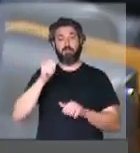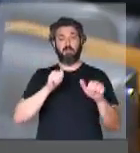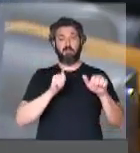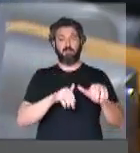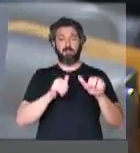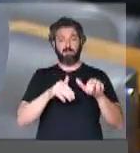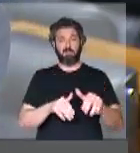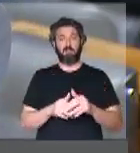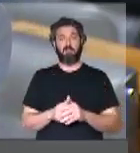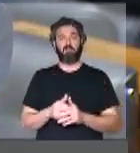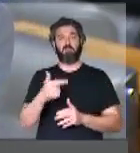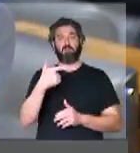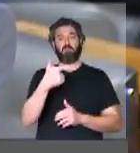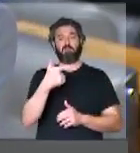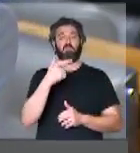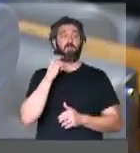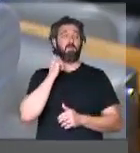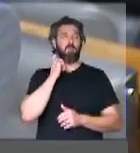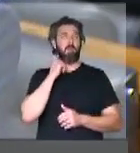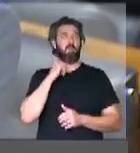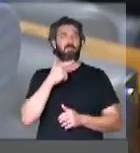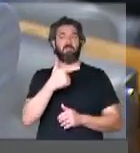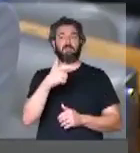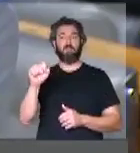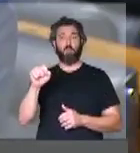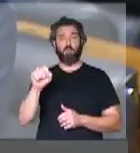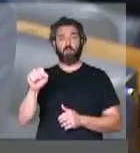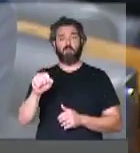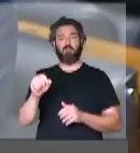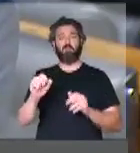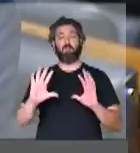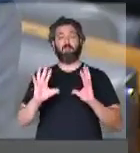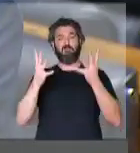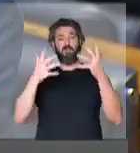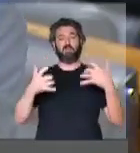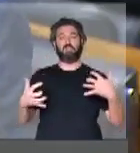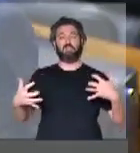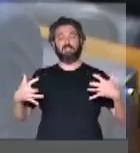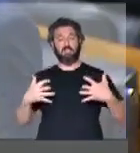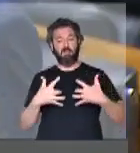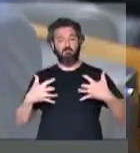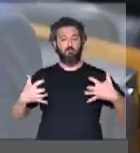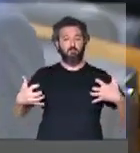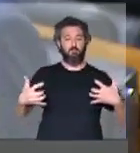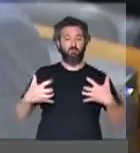Conceição do Castelo, na 28ª Festa do Sanfoneiro. Estaremos lá e quero receber vocês.